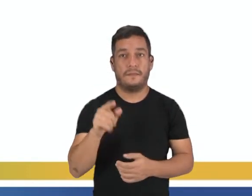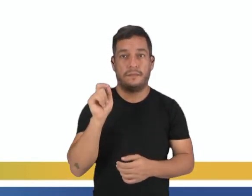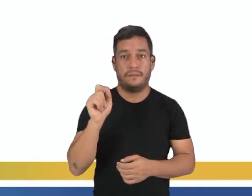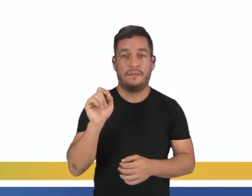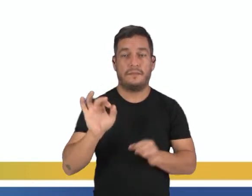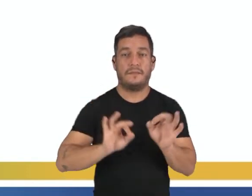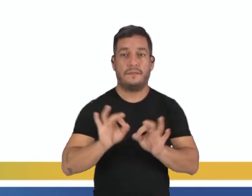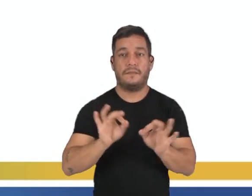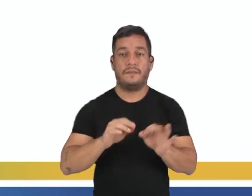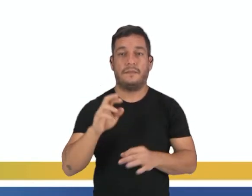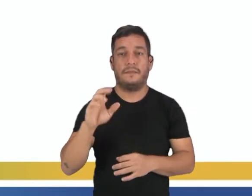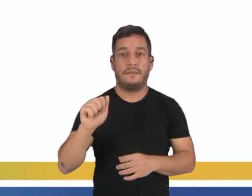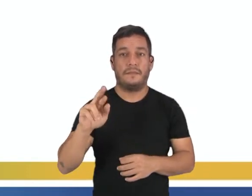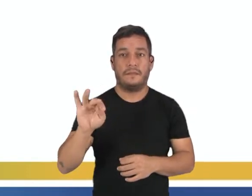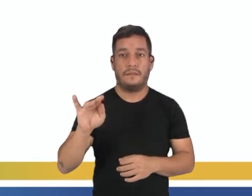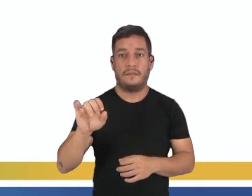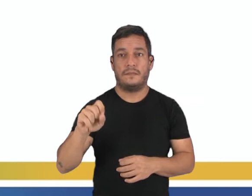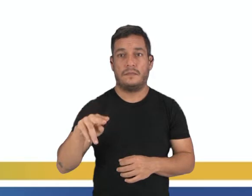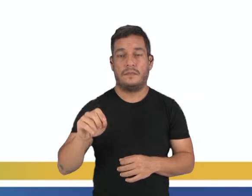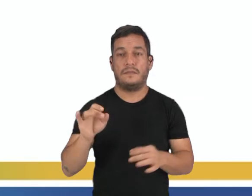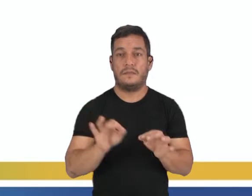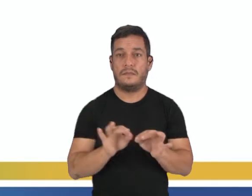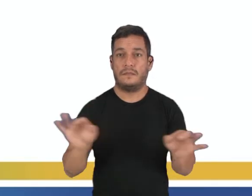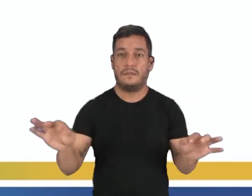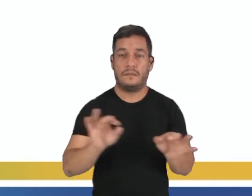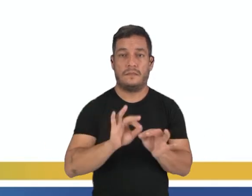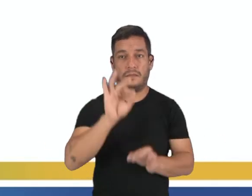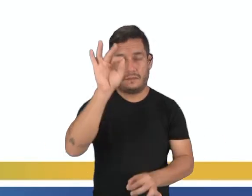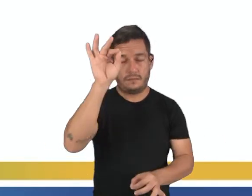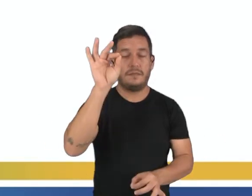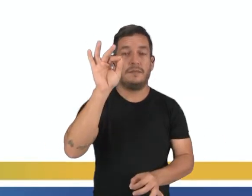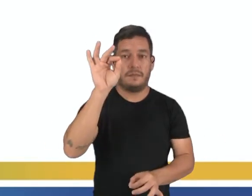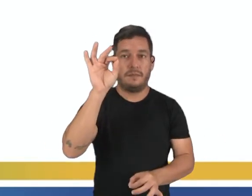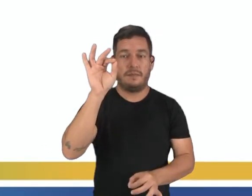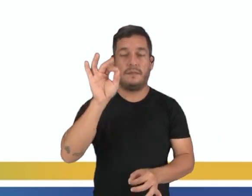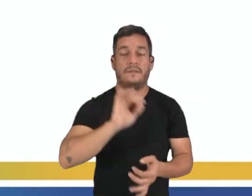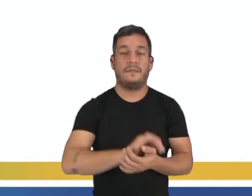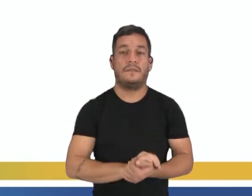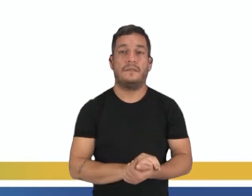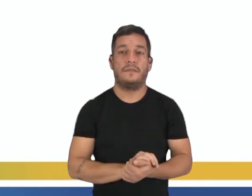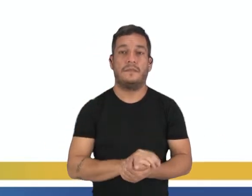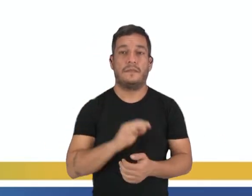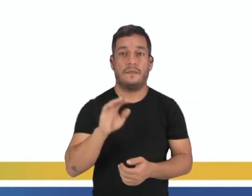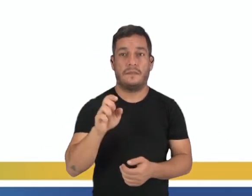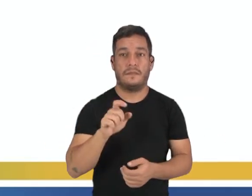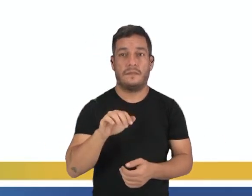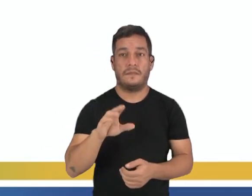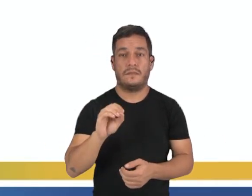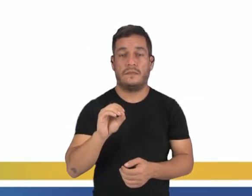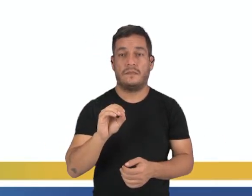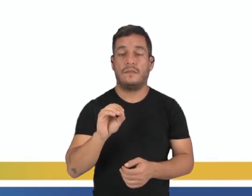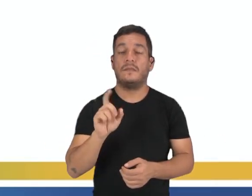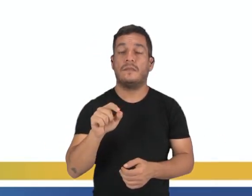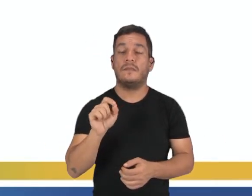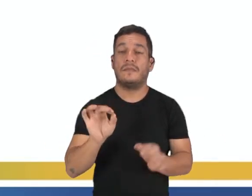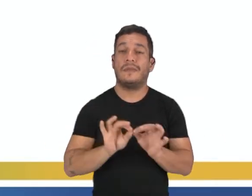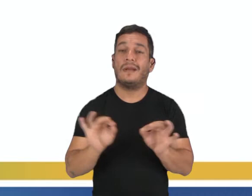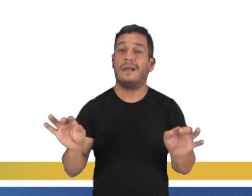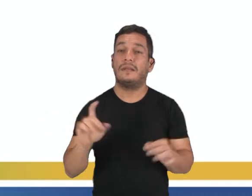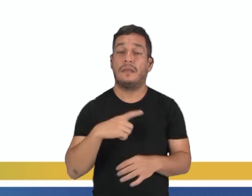cartesiano ele é formado por eixos, tanto na horizontal quanto na vertical, e esses eixos, essas retas, elas